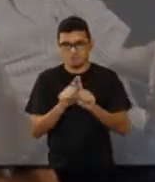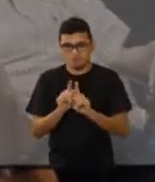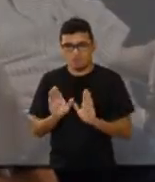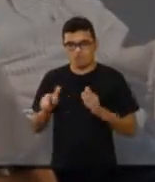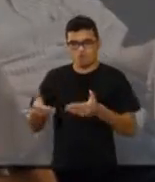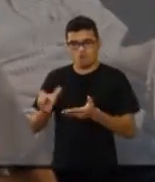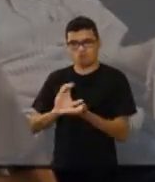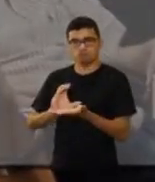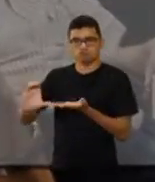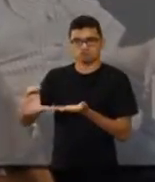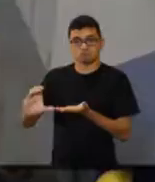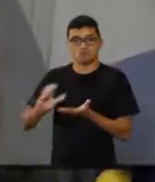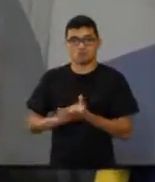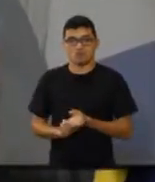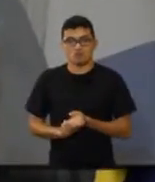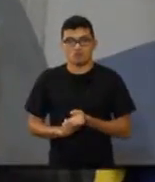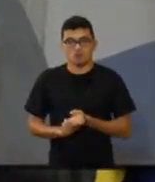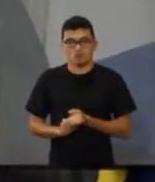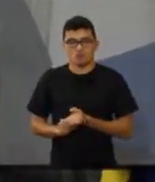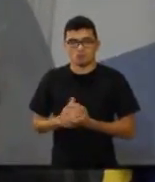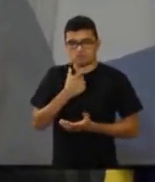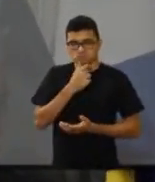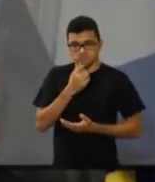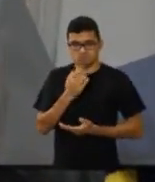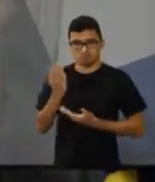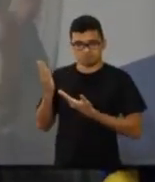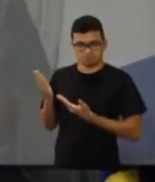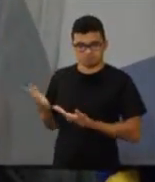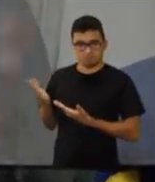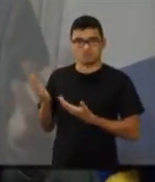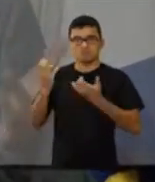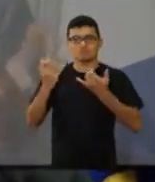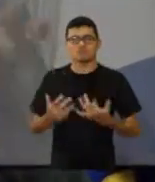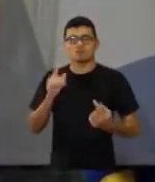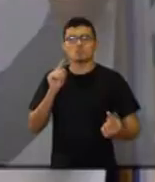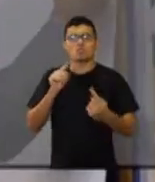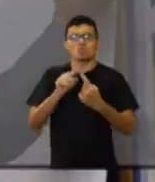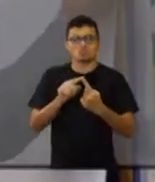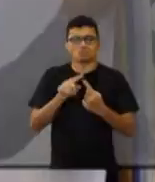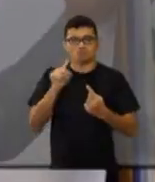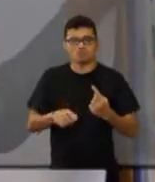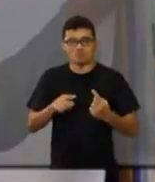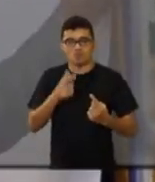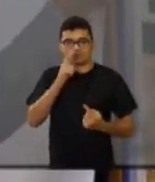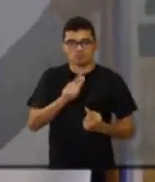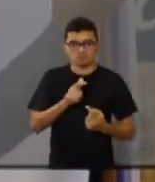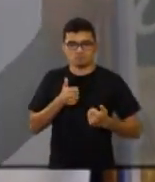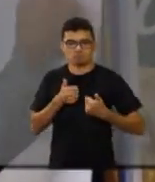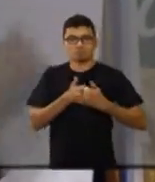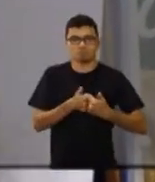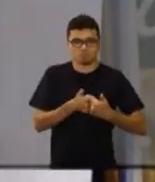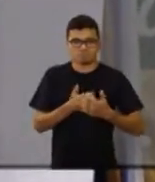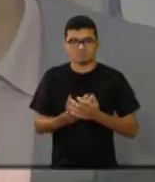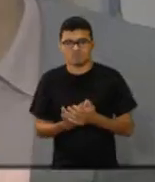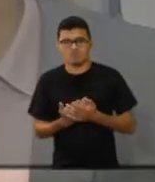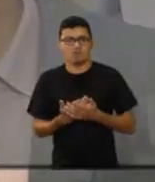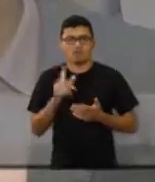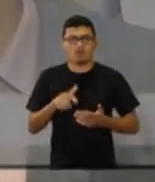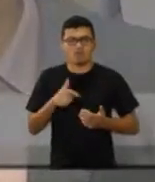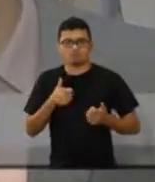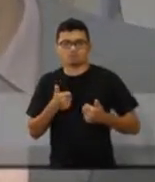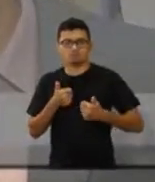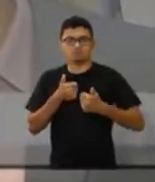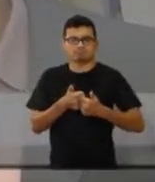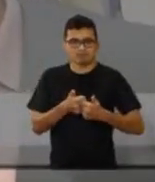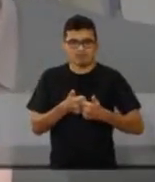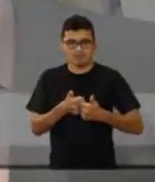em formas de investimento. De acordo com o economista, o objetivo foi tornar o assunto mais palpável. Porque às vezes